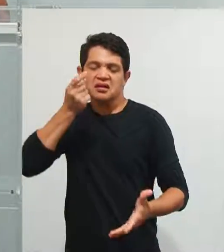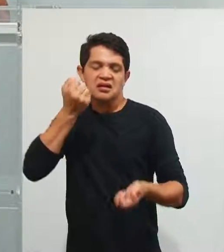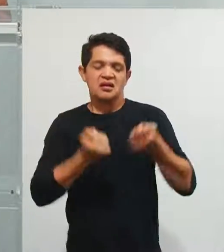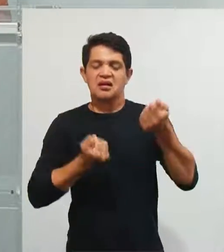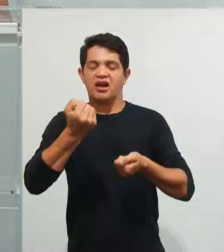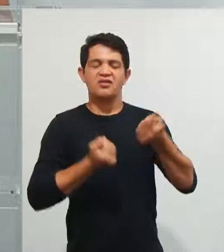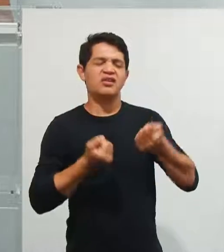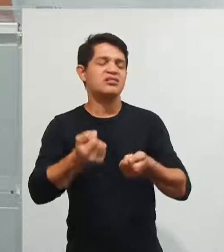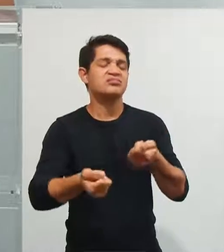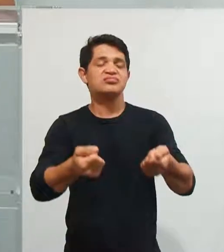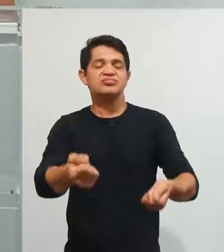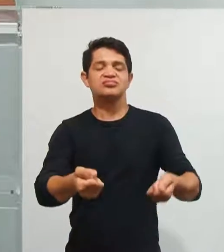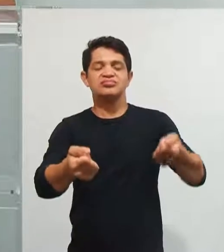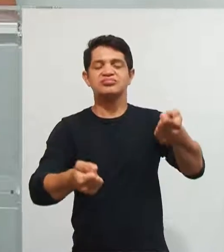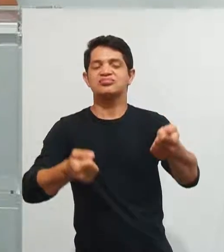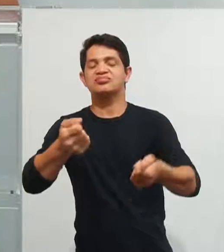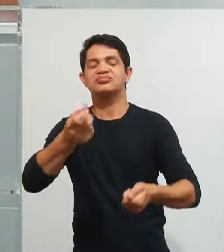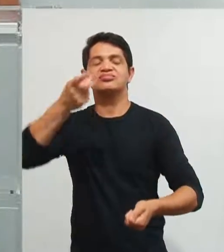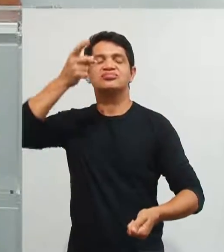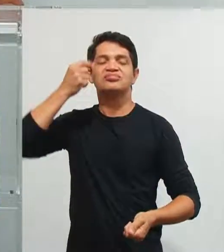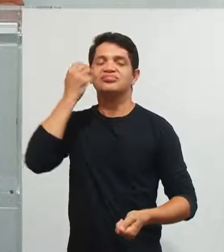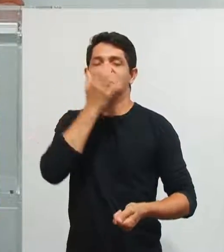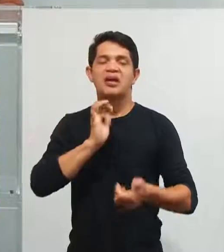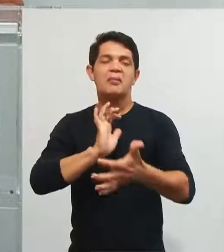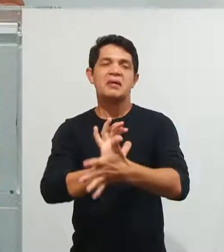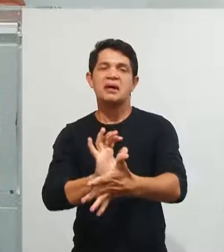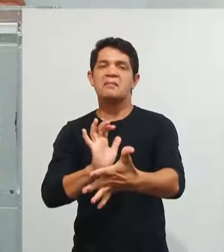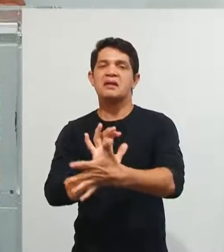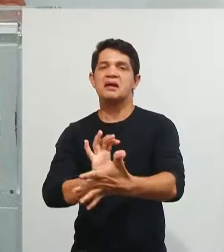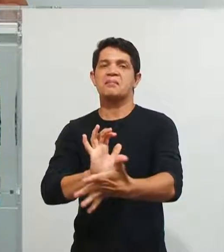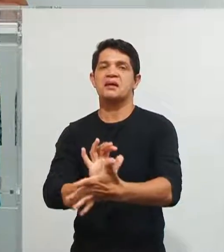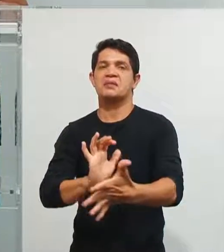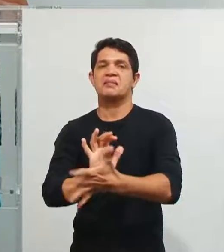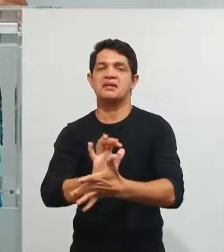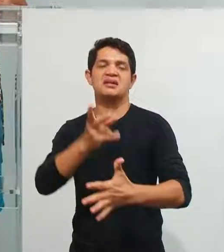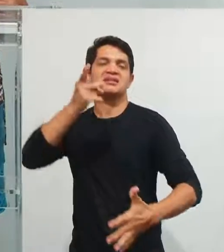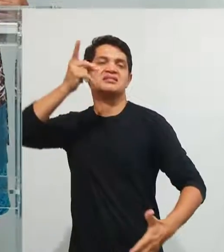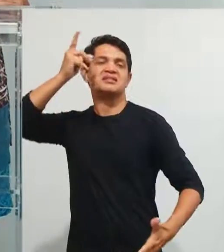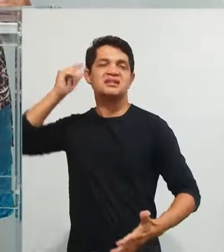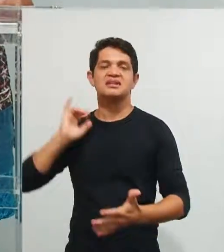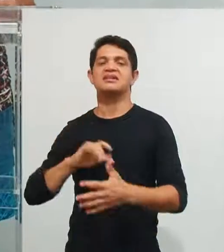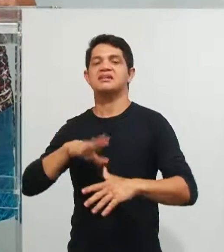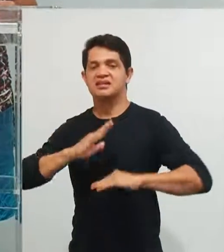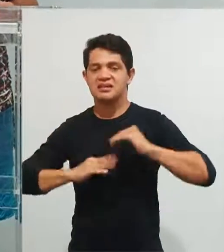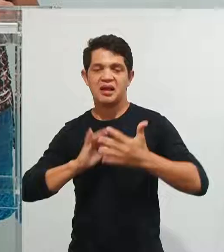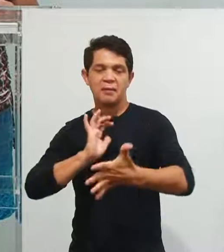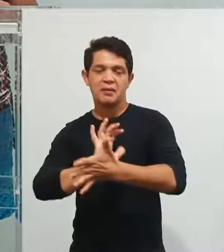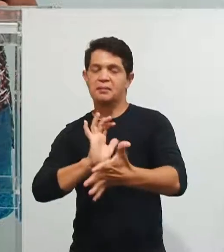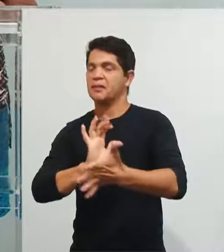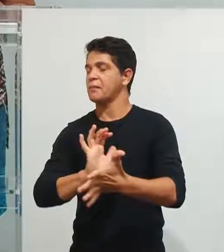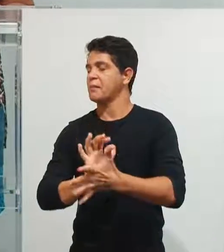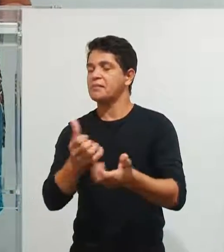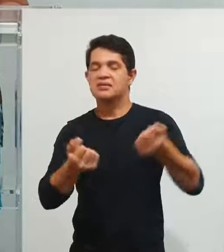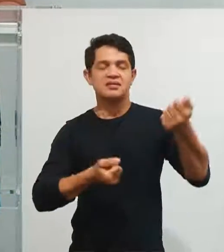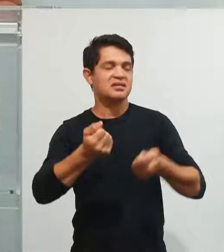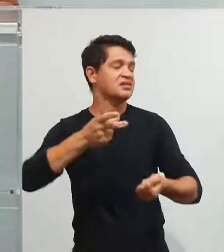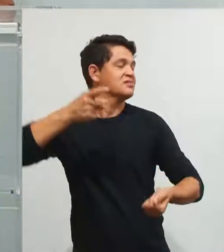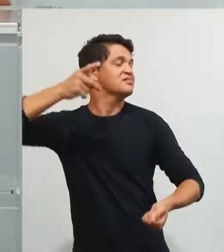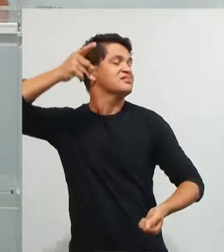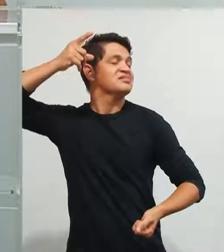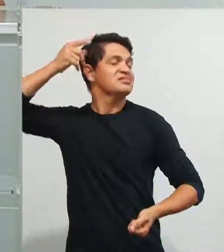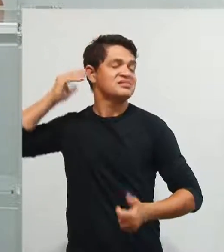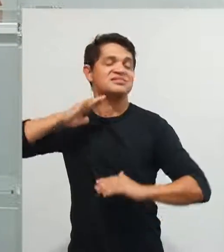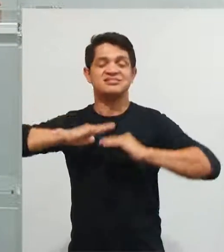do cinema. Essa. E o Calhambeque. Meu Calhambeque, bibi, quero buzinar meu